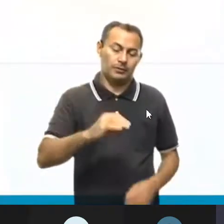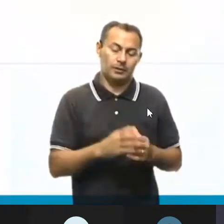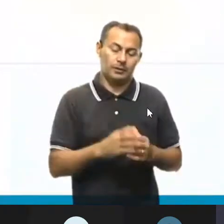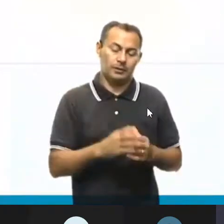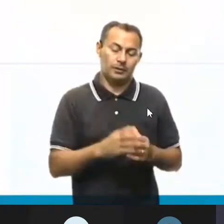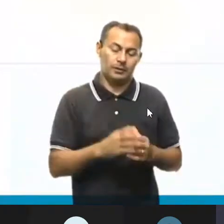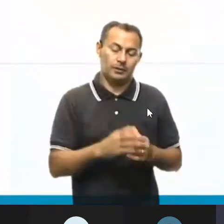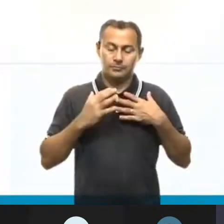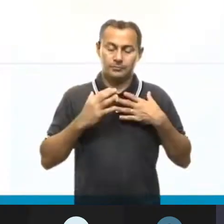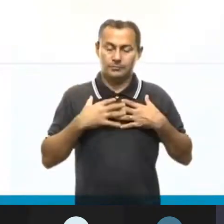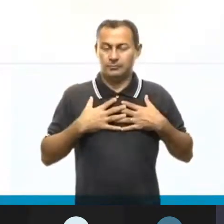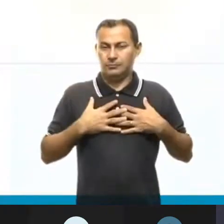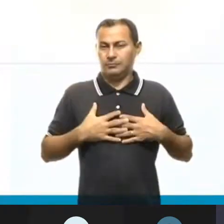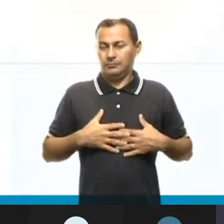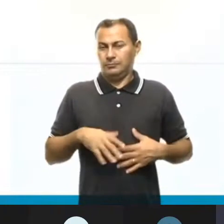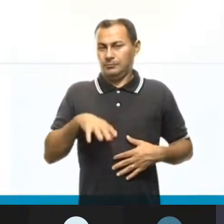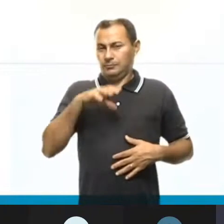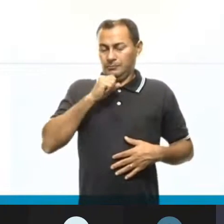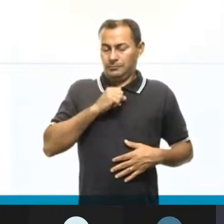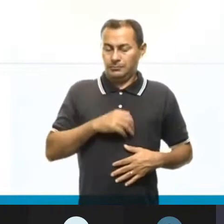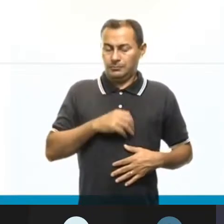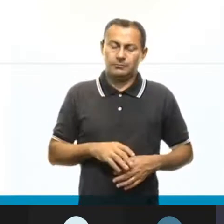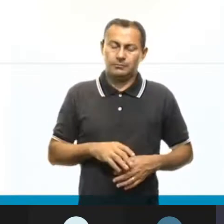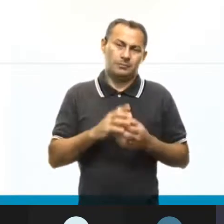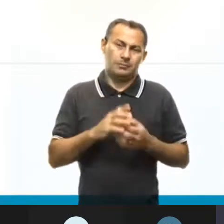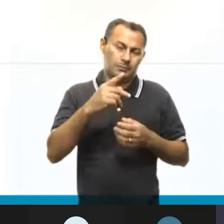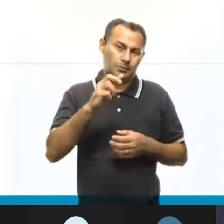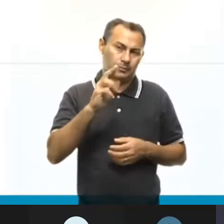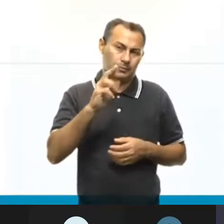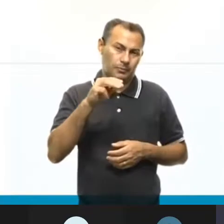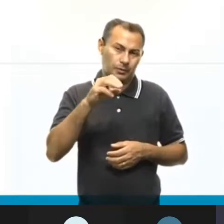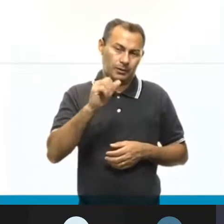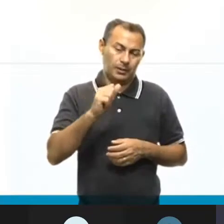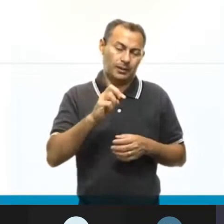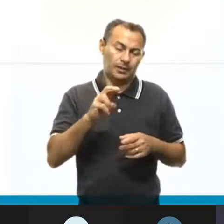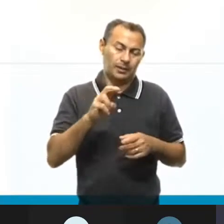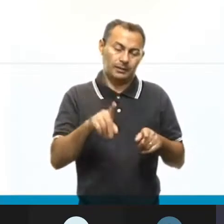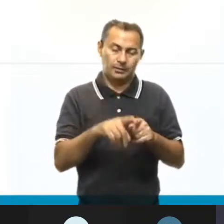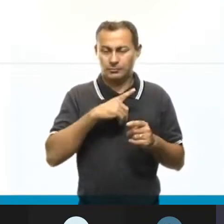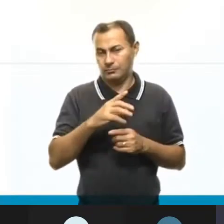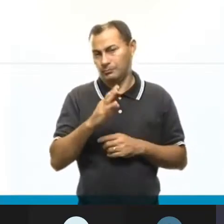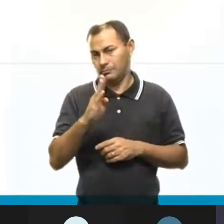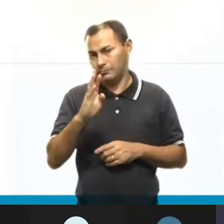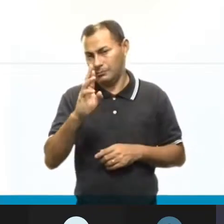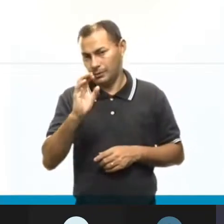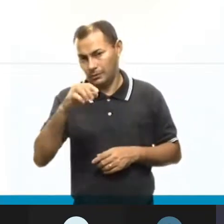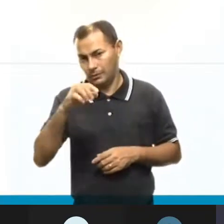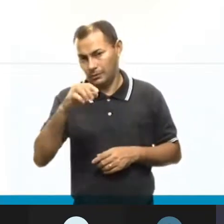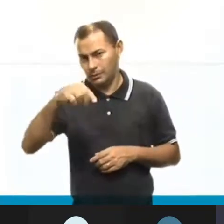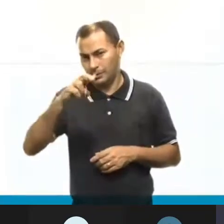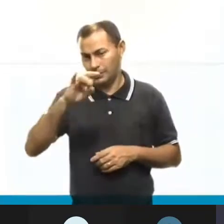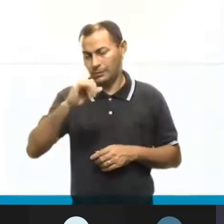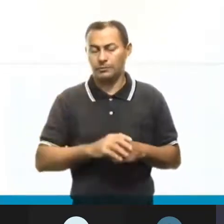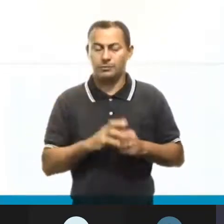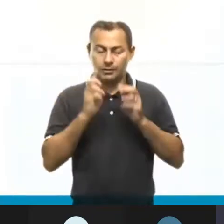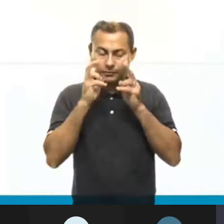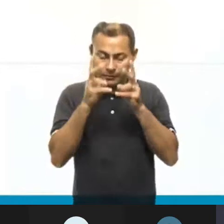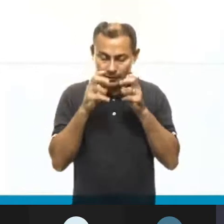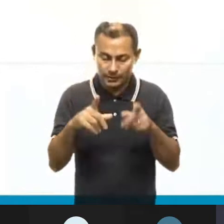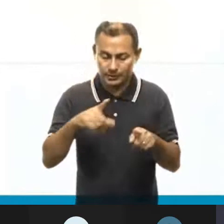aqui, brônquio intrapulmonar, claro que daqui a pouco a gente vai entender por que tem essa classificação. Aqui nós temos bronquíolos, que nós vamos